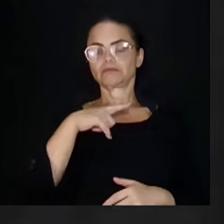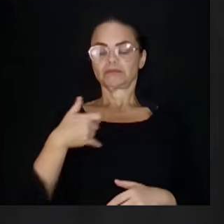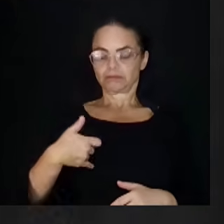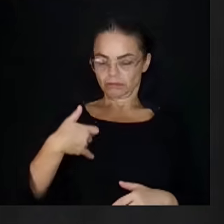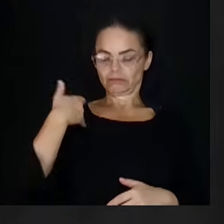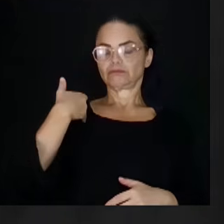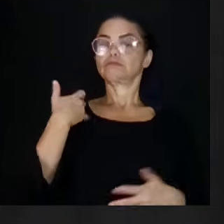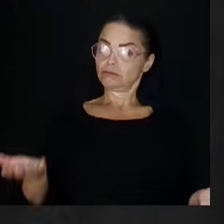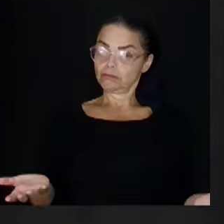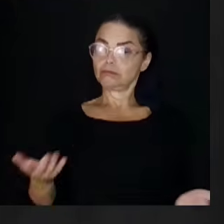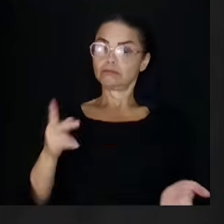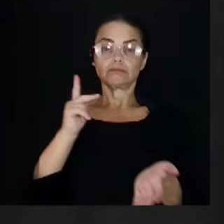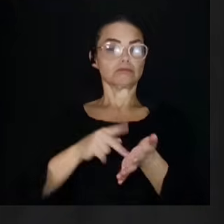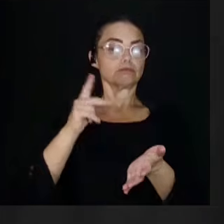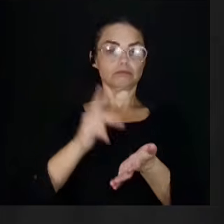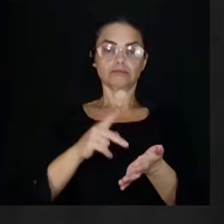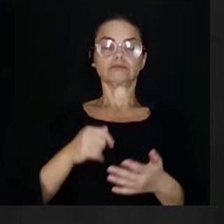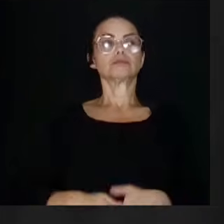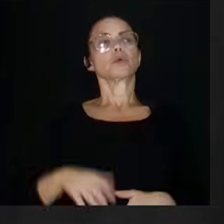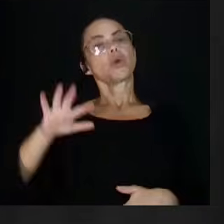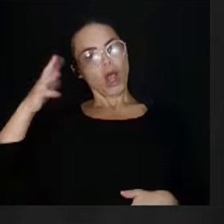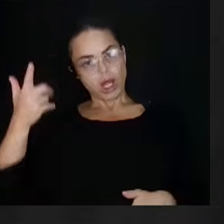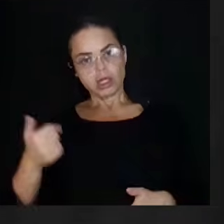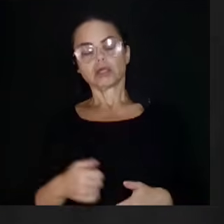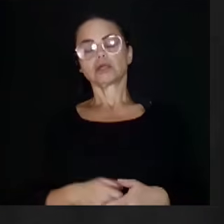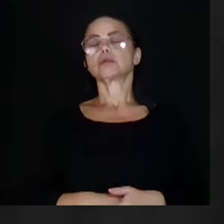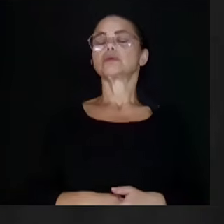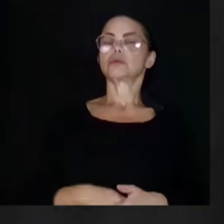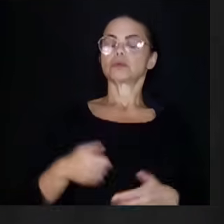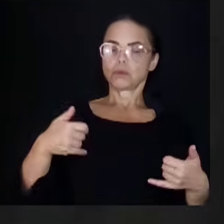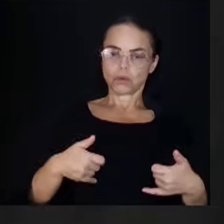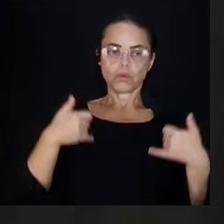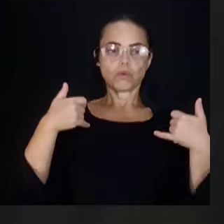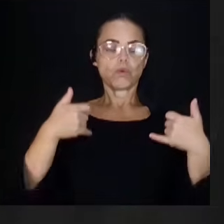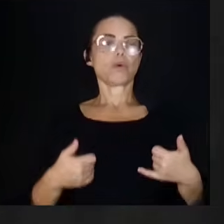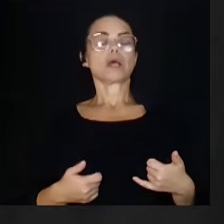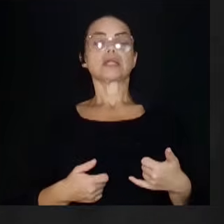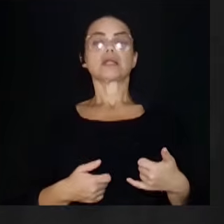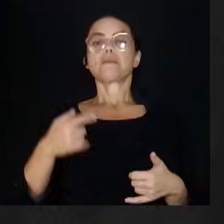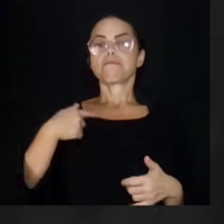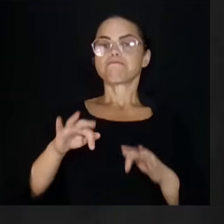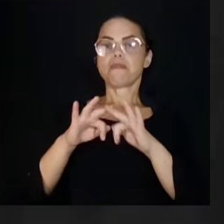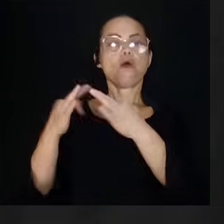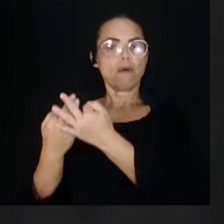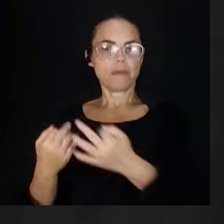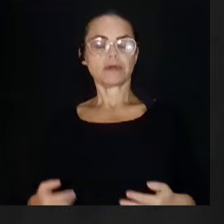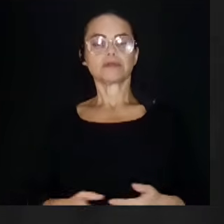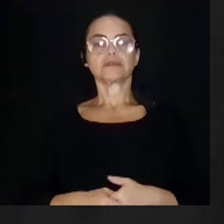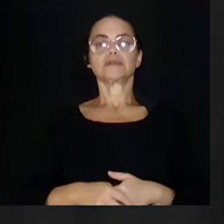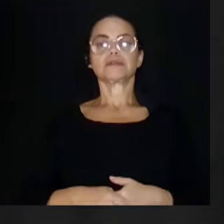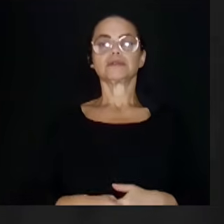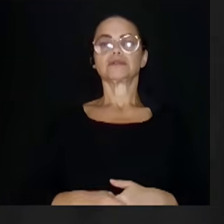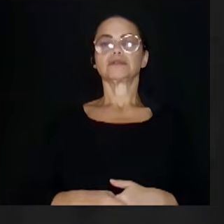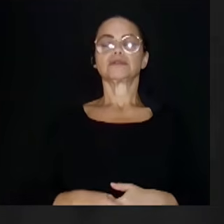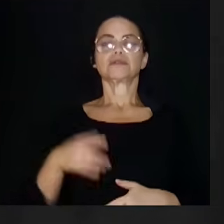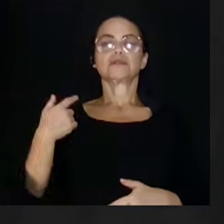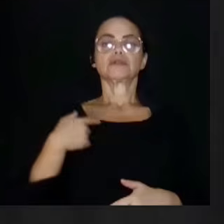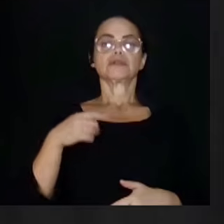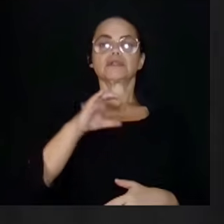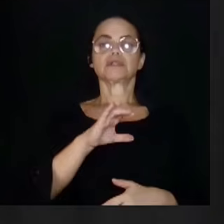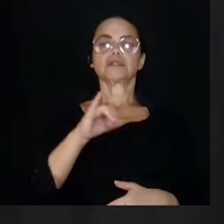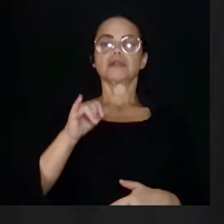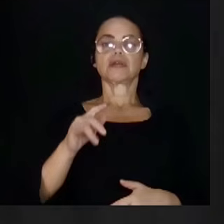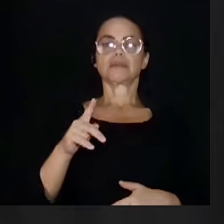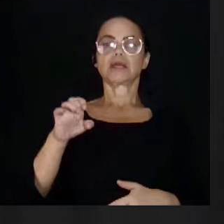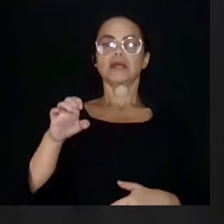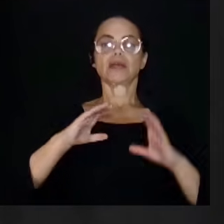mesmo do que eu faço. Tenho orgulho da onde eu venho. Eu sempre falo, né? Que nem agora eu estou na CIP, que é uma comissão